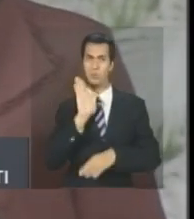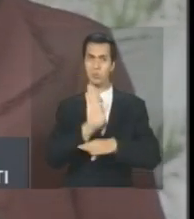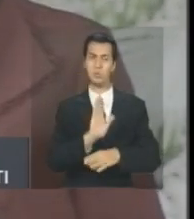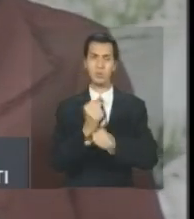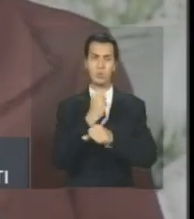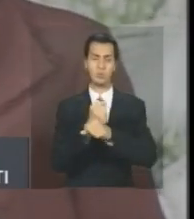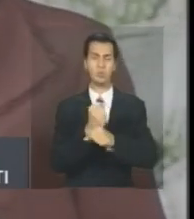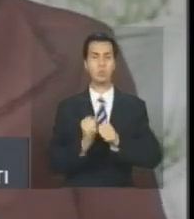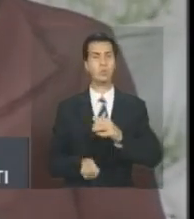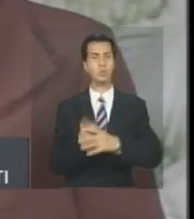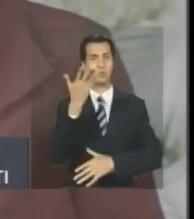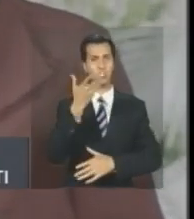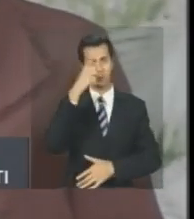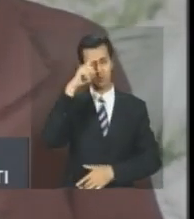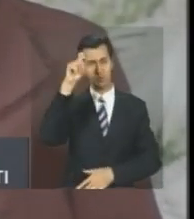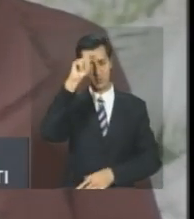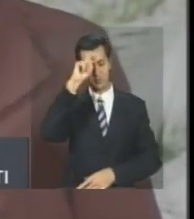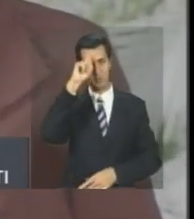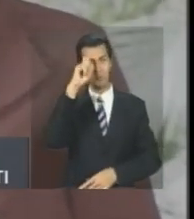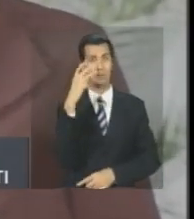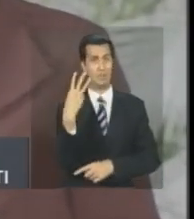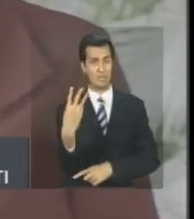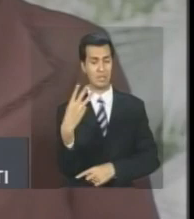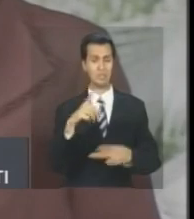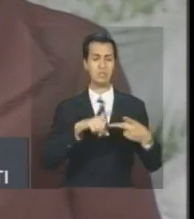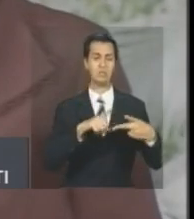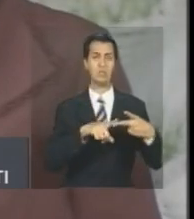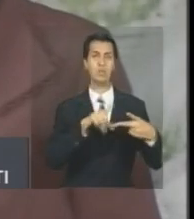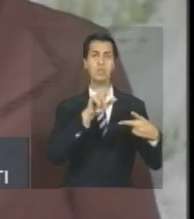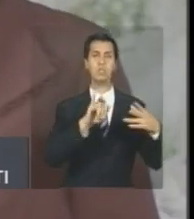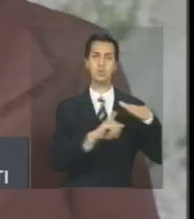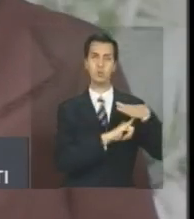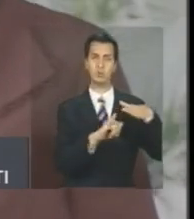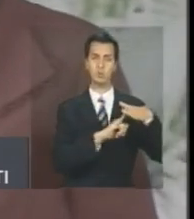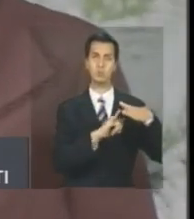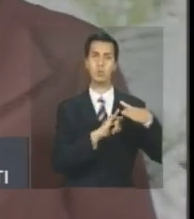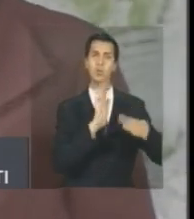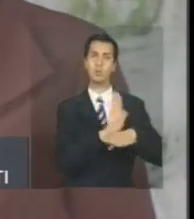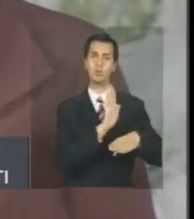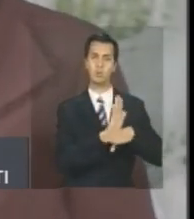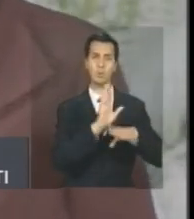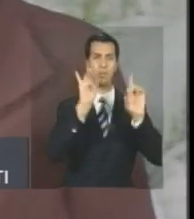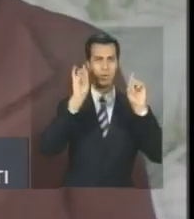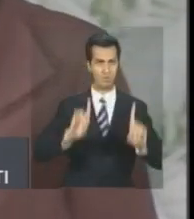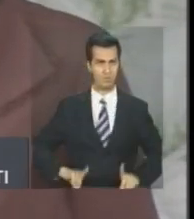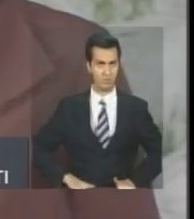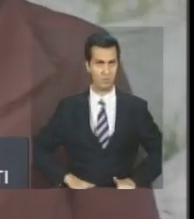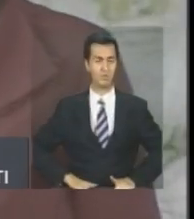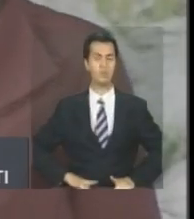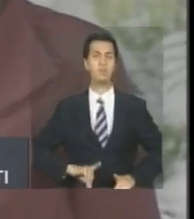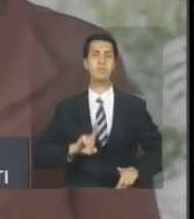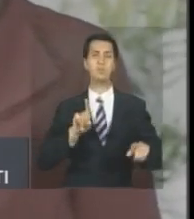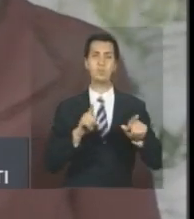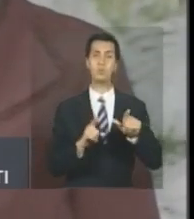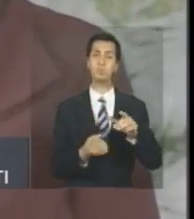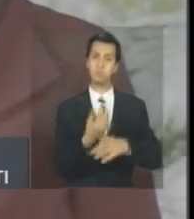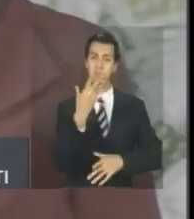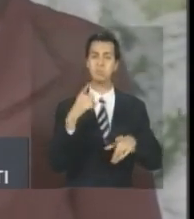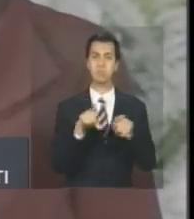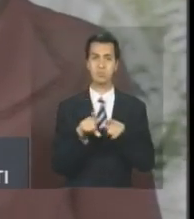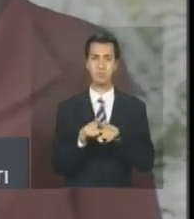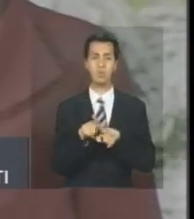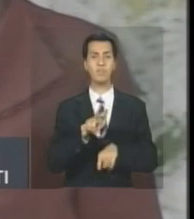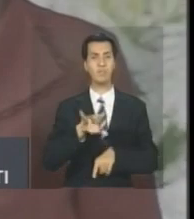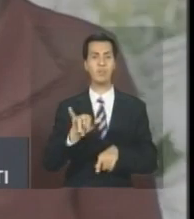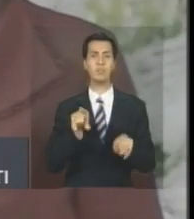hospitais, 1 instituto de reabilitação para deficientes, além de realizar a capacitação de mais 2.000